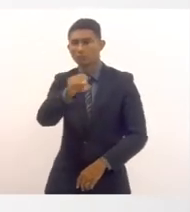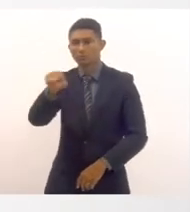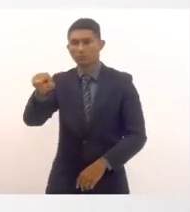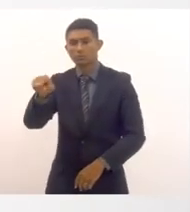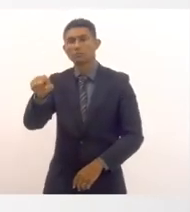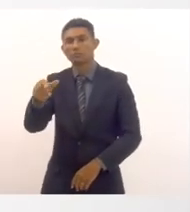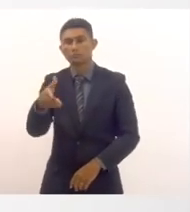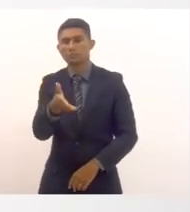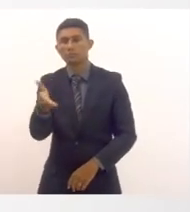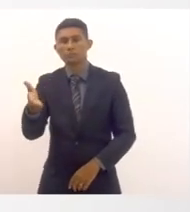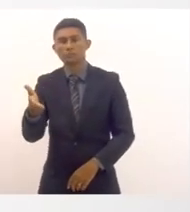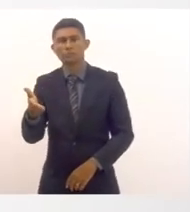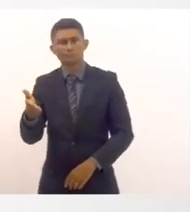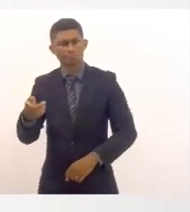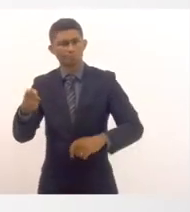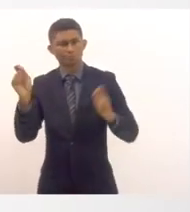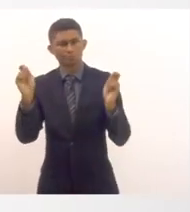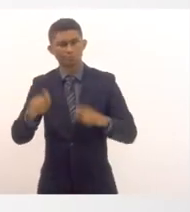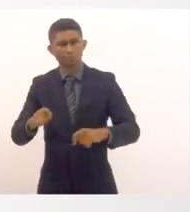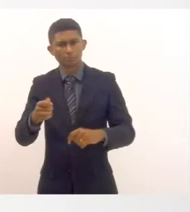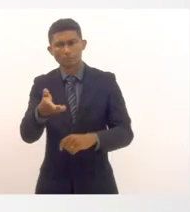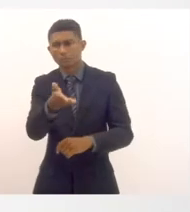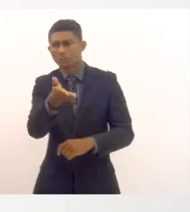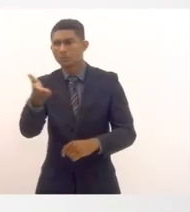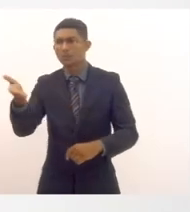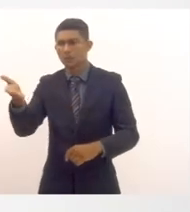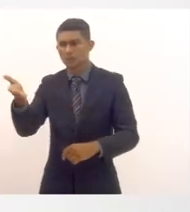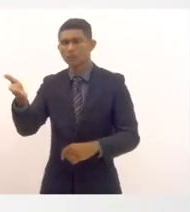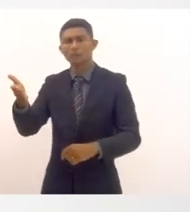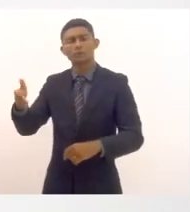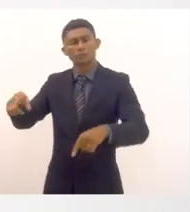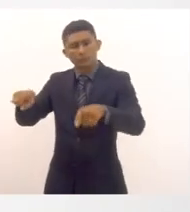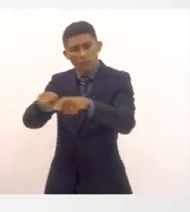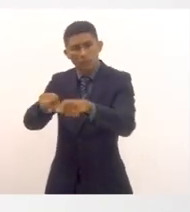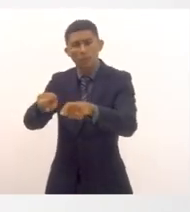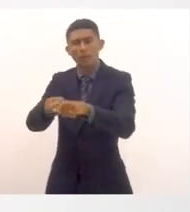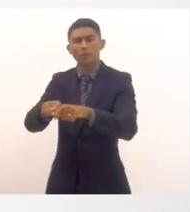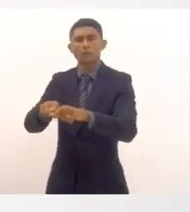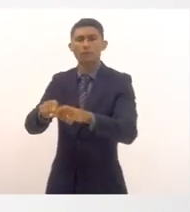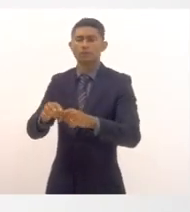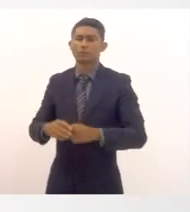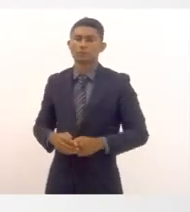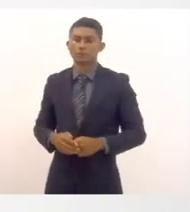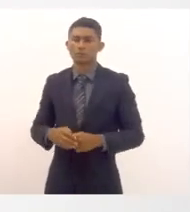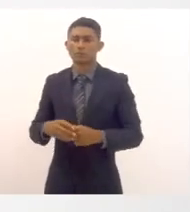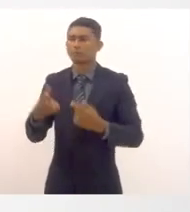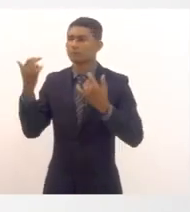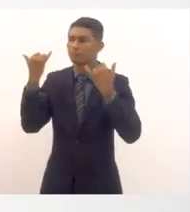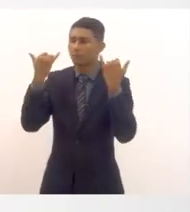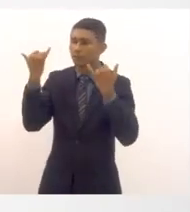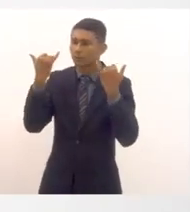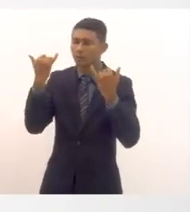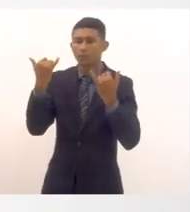ou algum posto em que possam usuários também contribuir com essa com essas informações né mais